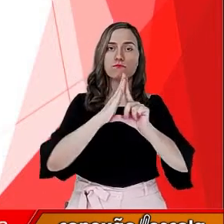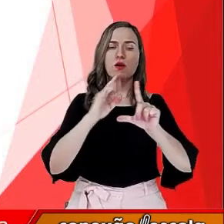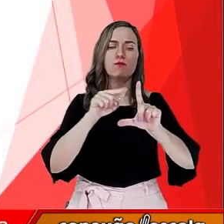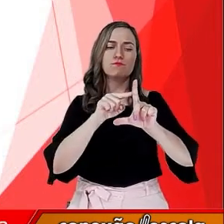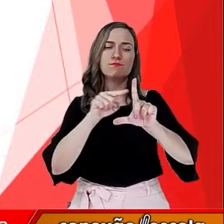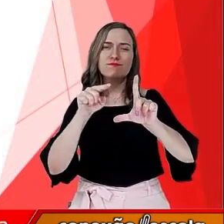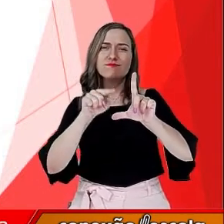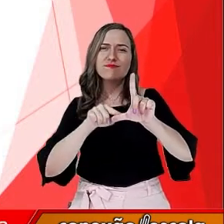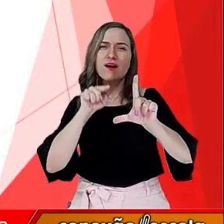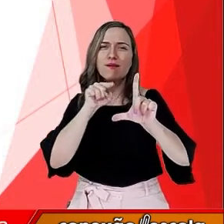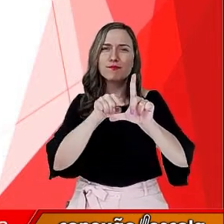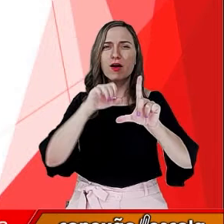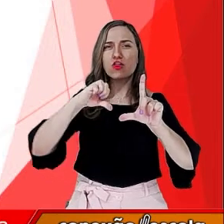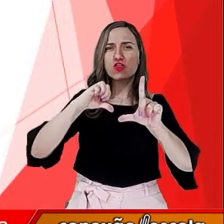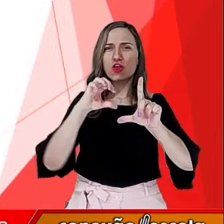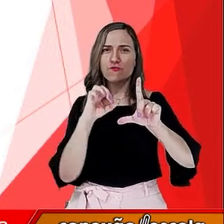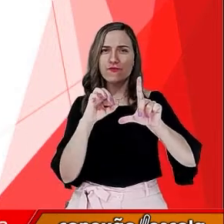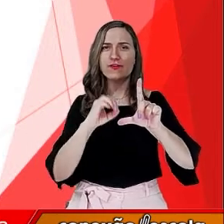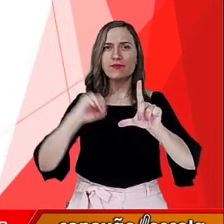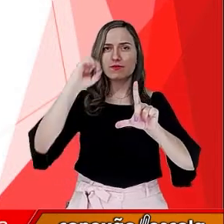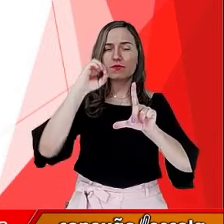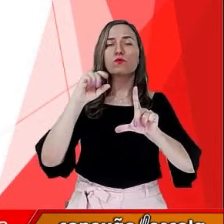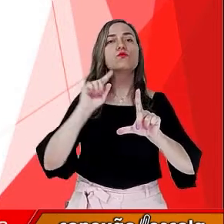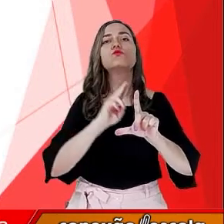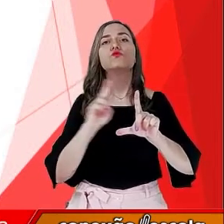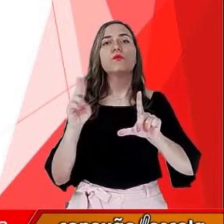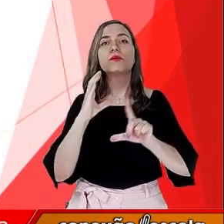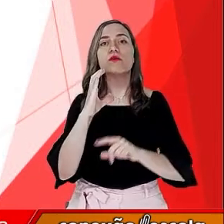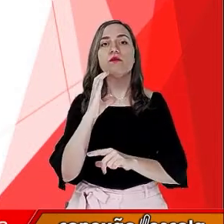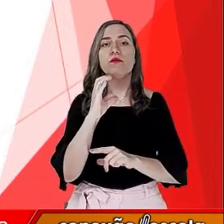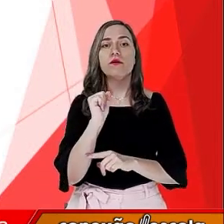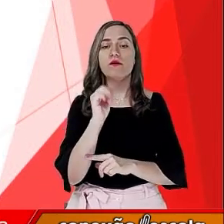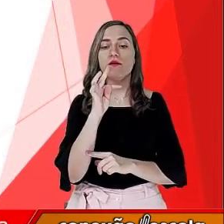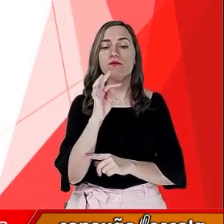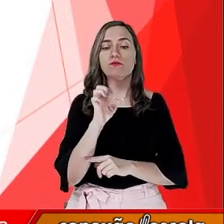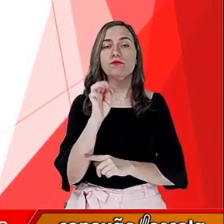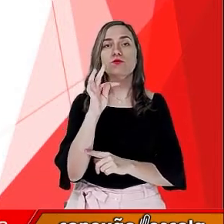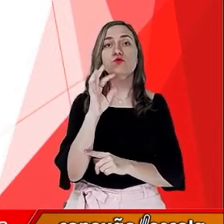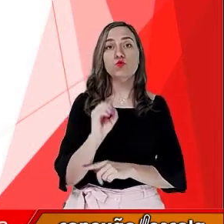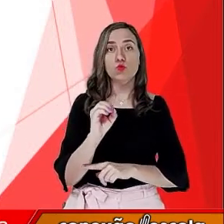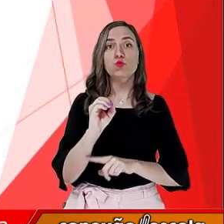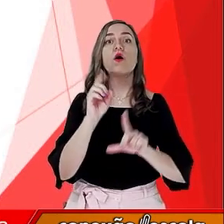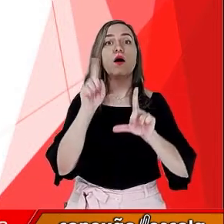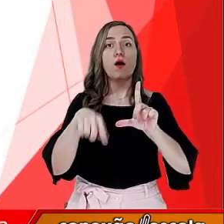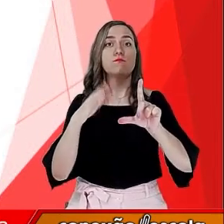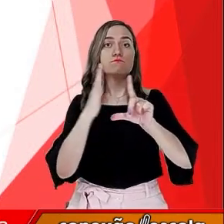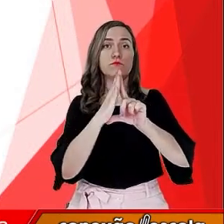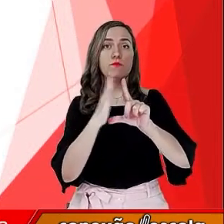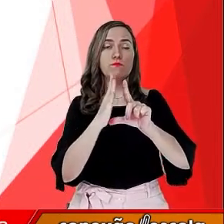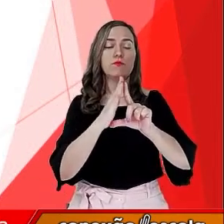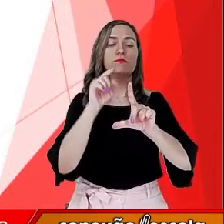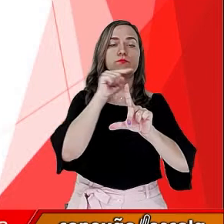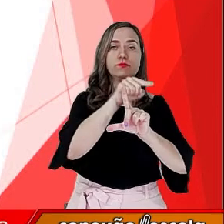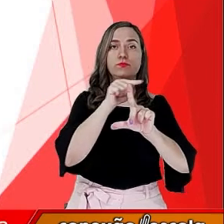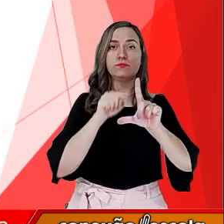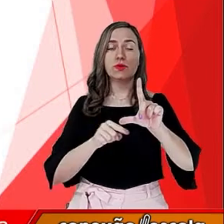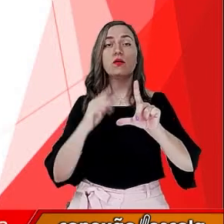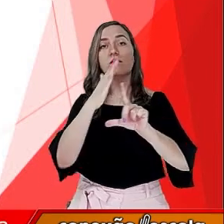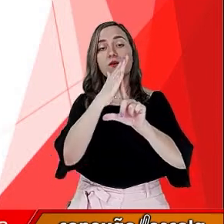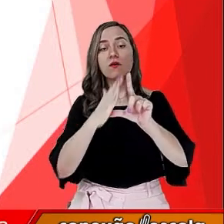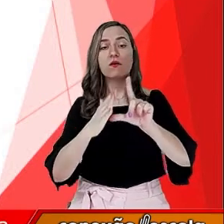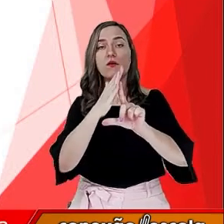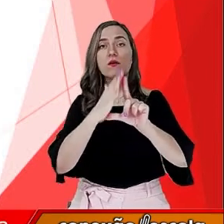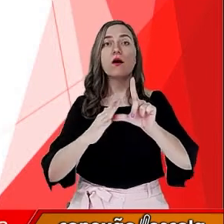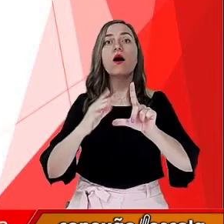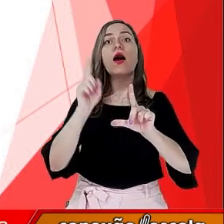de 90 graus são chamados de catetos. E o maior lado do triângulo retângulo, o lado